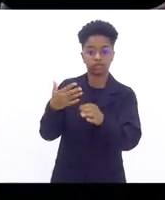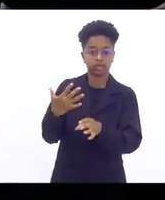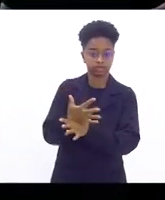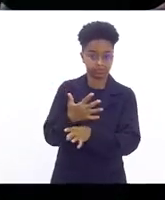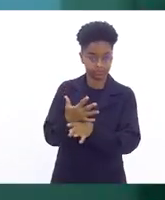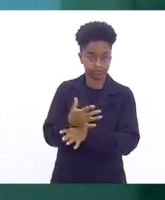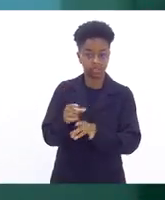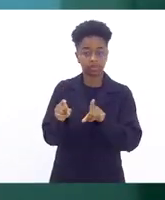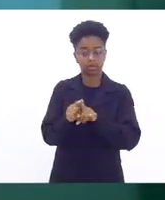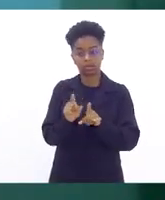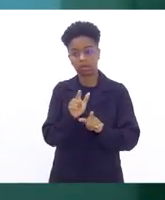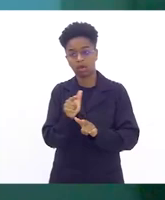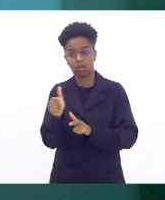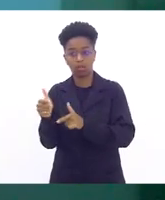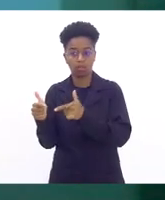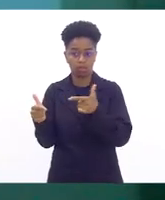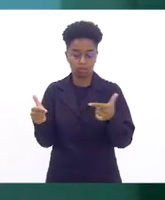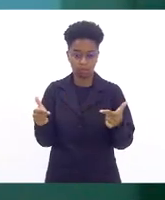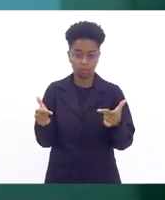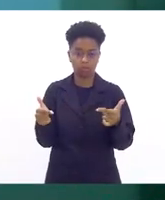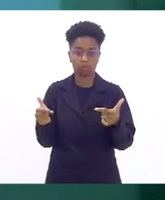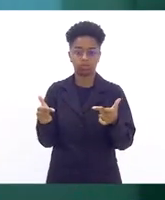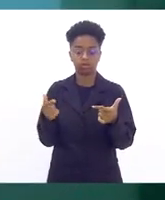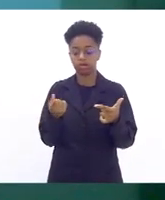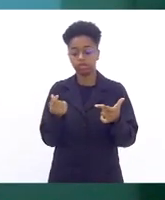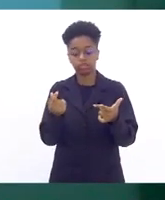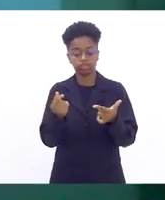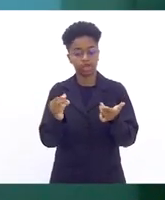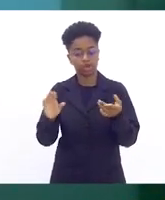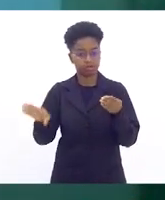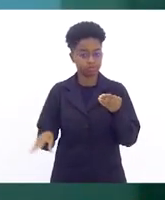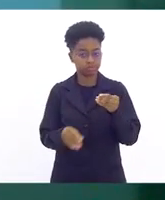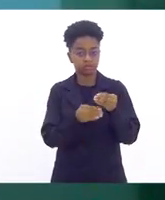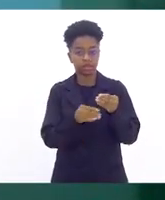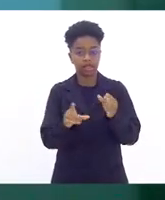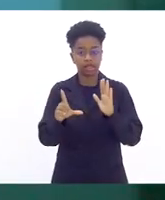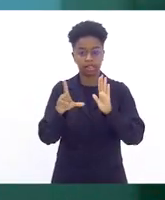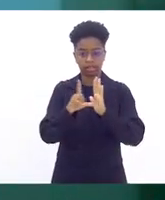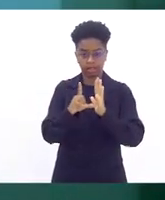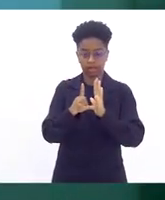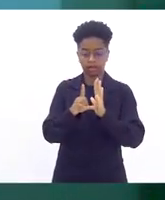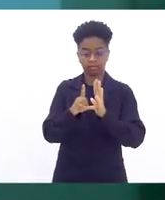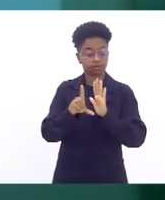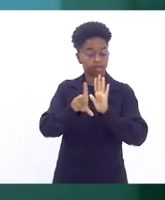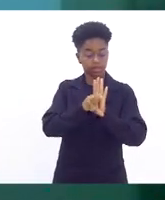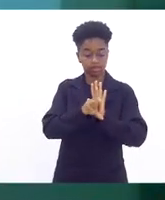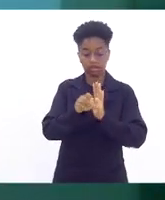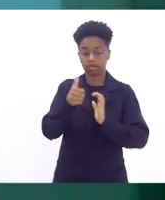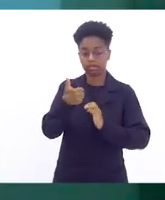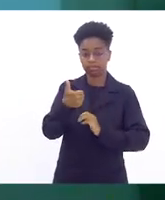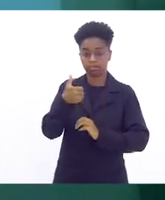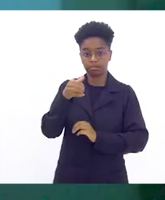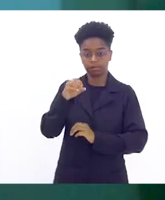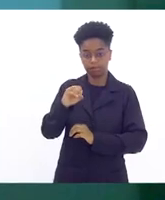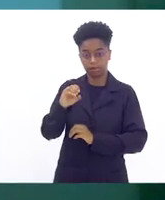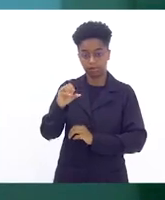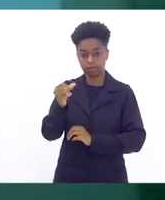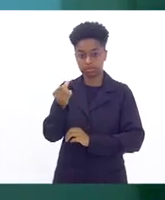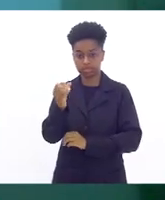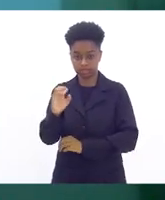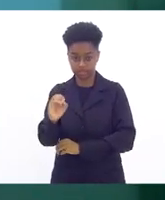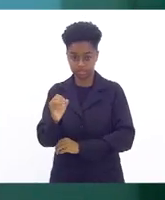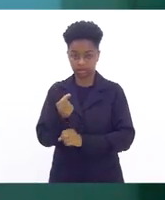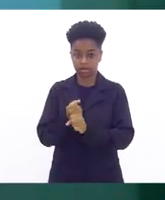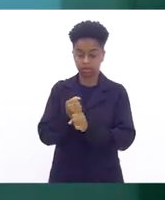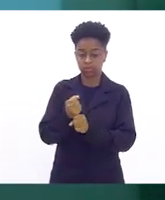dentre outras receitas possíveis pela lei mil 1060 de 86 é